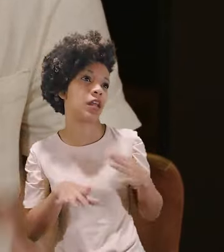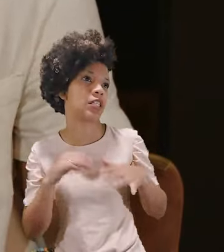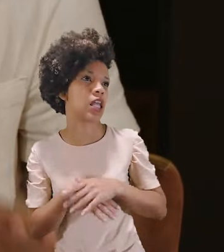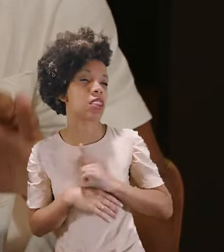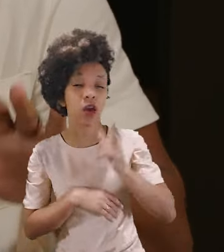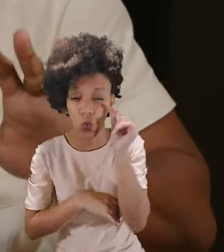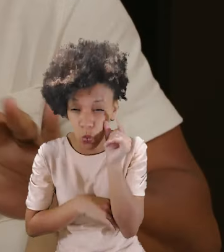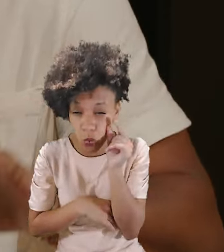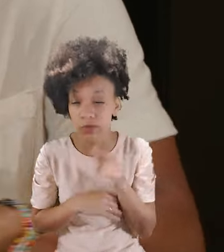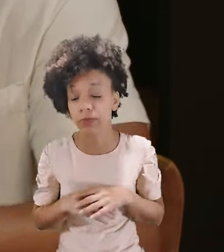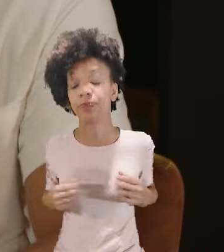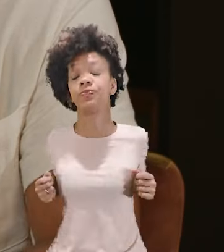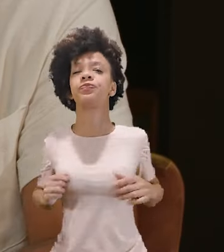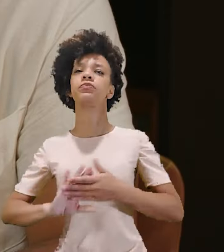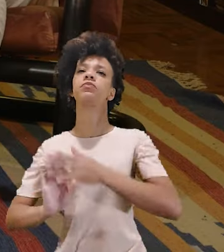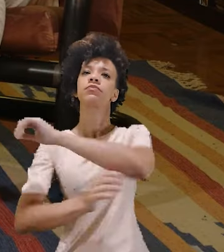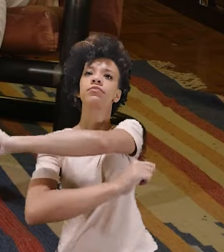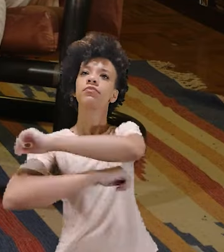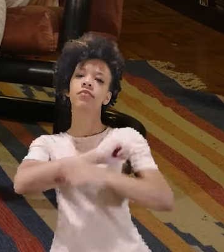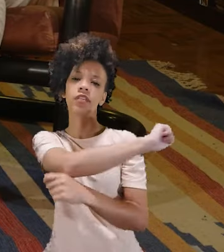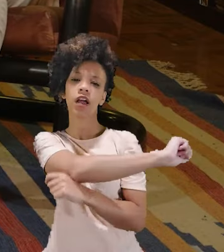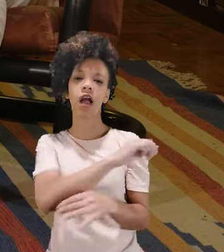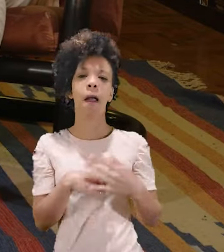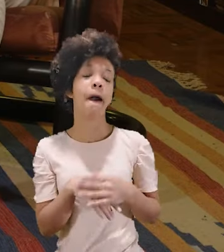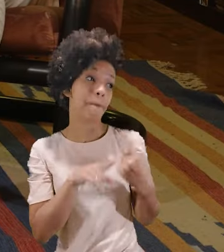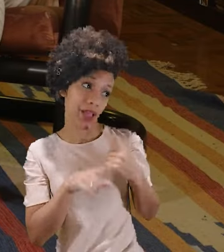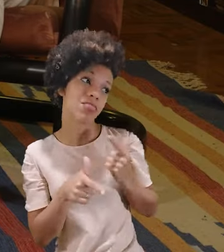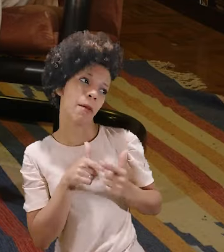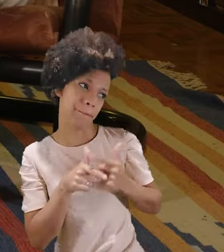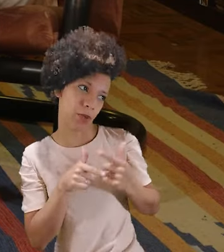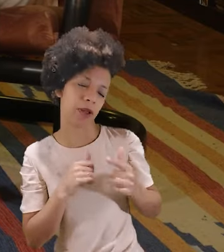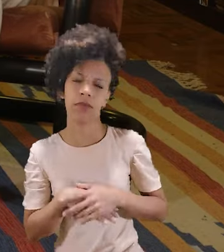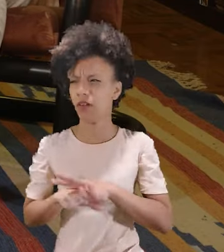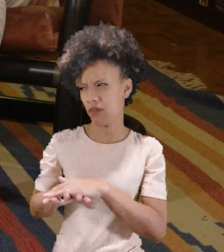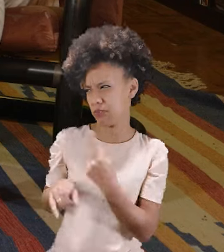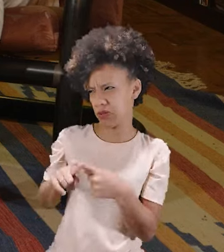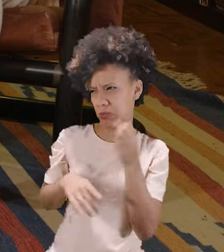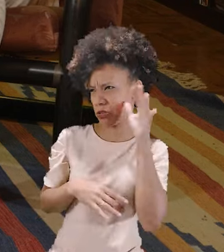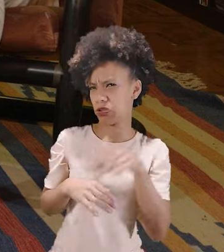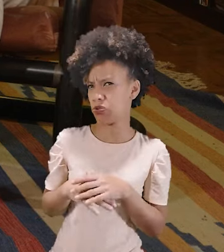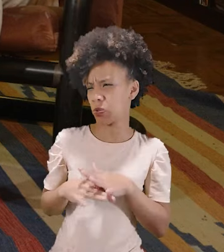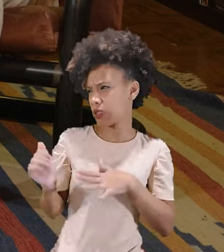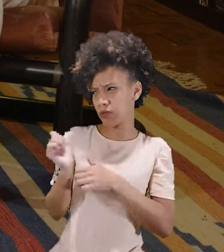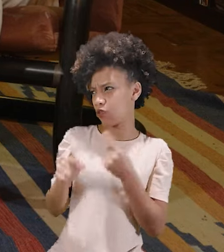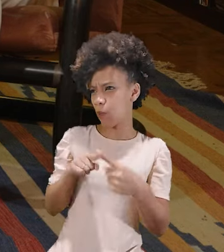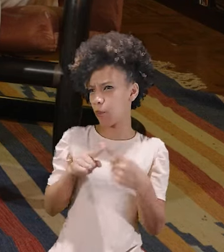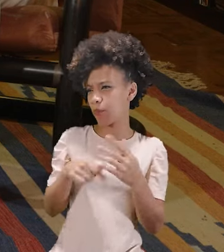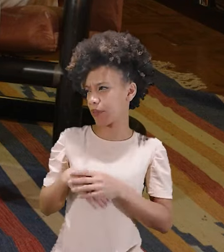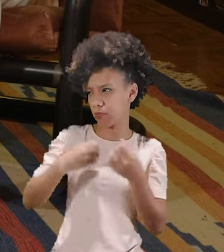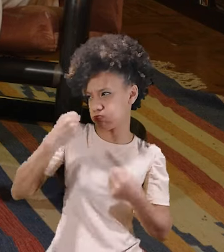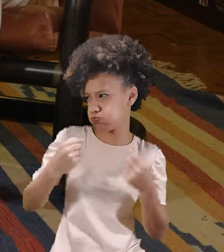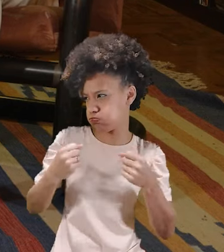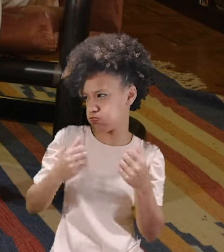tô com muito sono vou lá passar as flexões ele entendeu porque tem esse problema assim é porque imagina que um dos acidentes ele se o